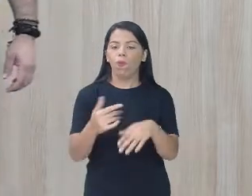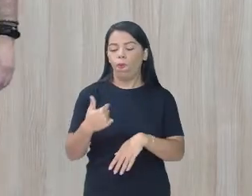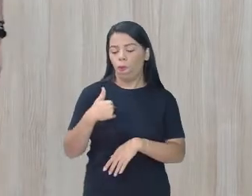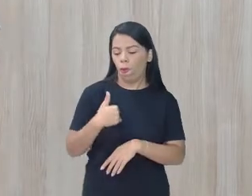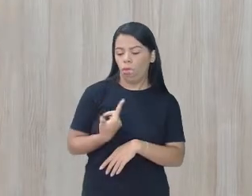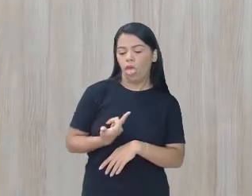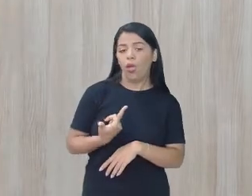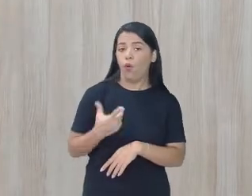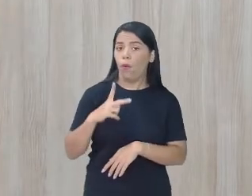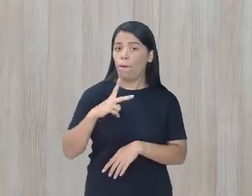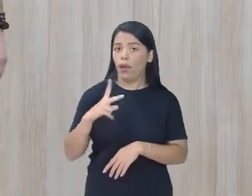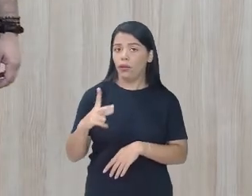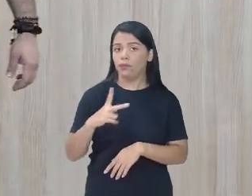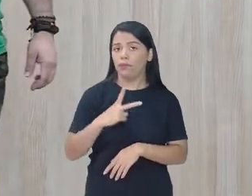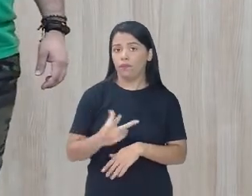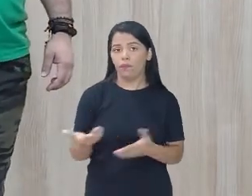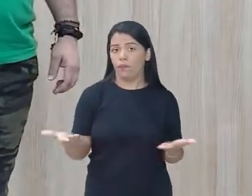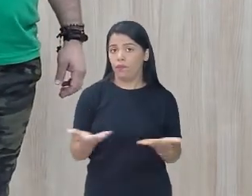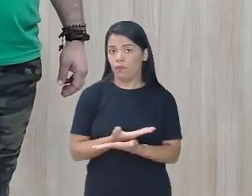particularmente, né,